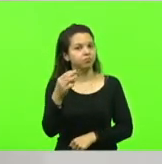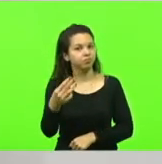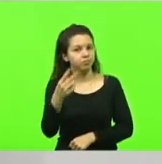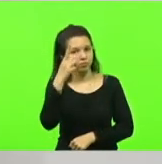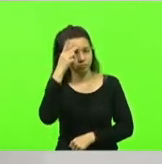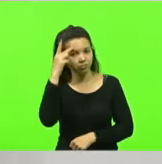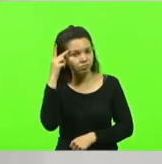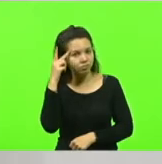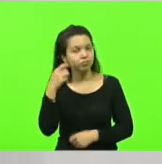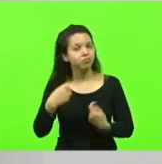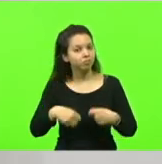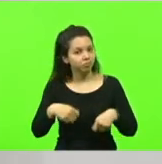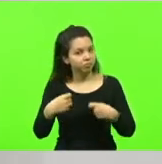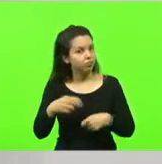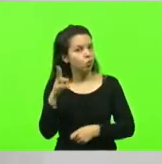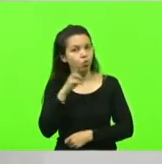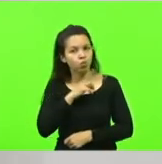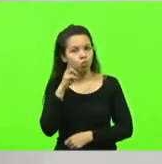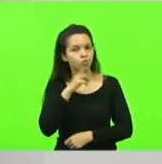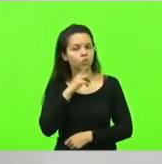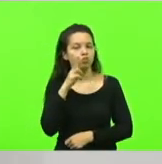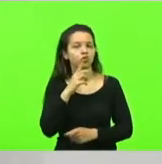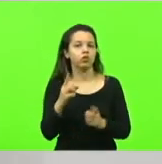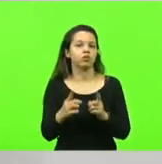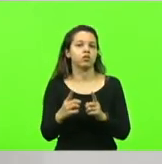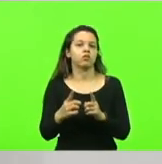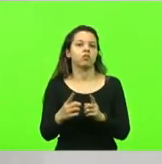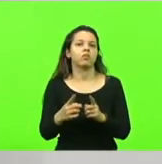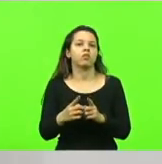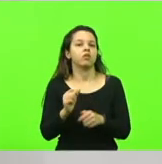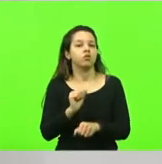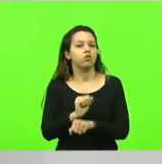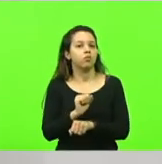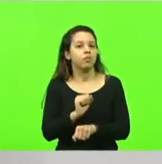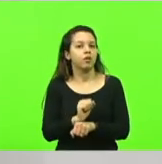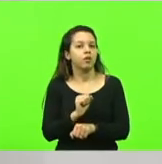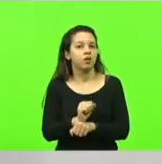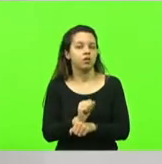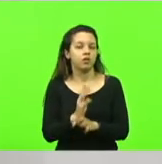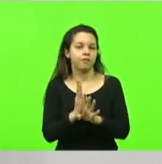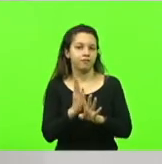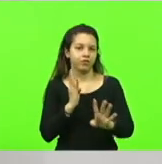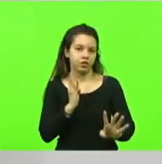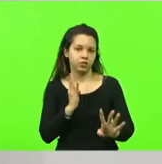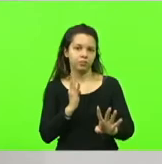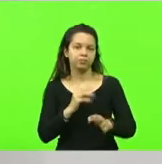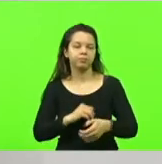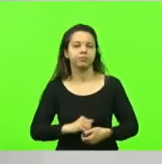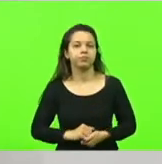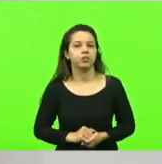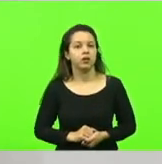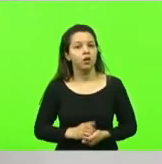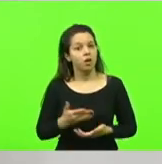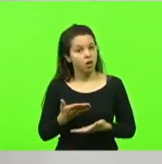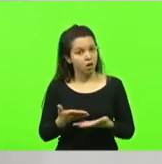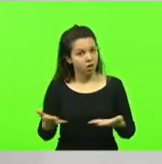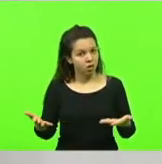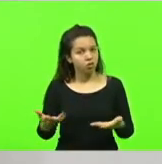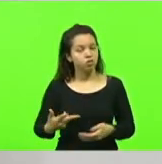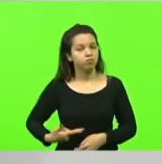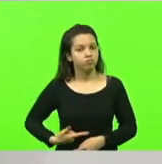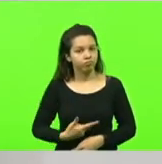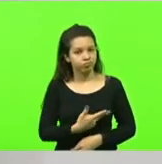precisam urgentemente de atendimento e que estão esperando na fila. Esses procedimentos eletivos, senhor presidente,